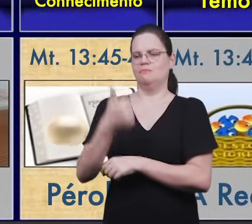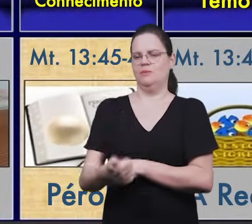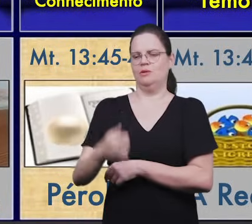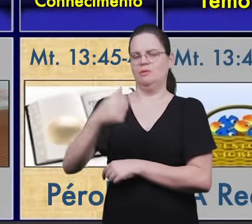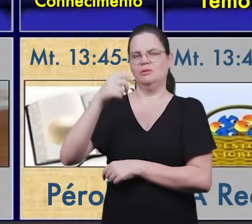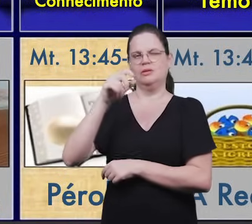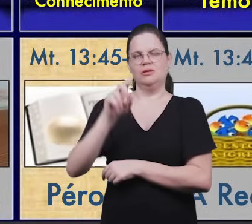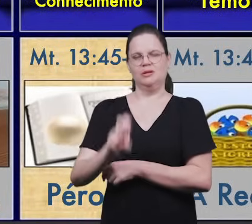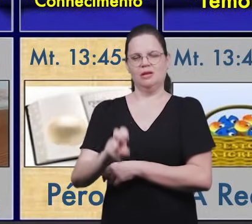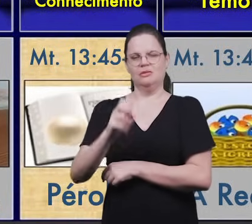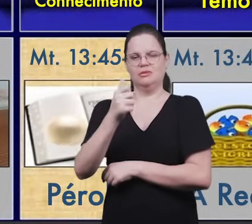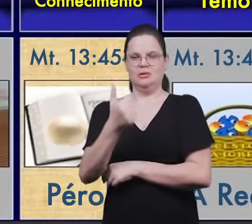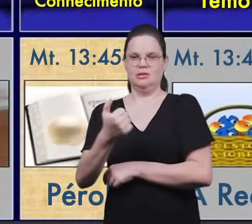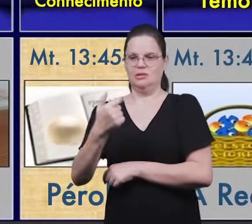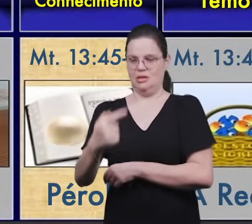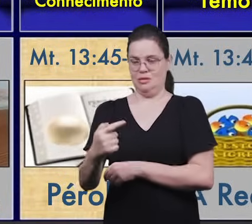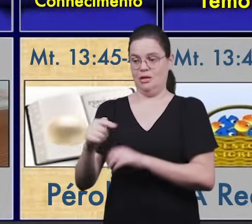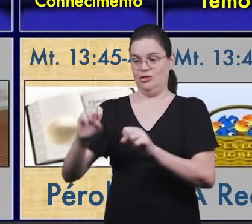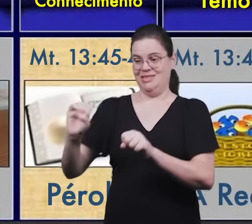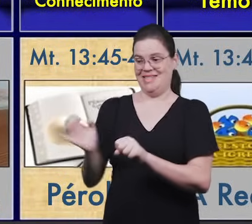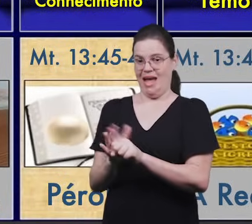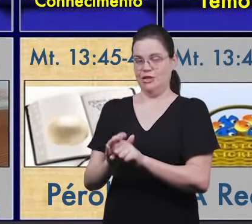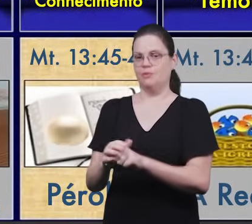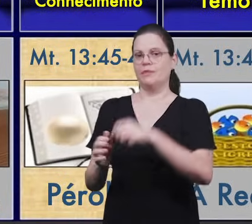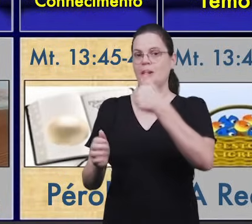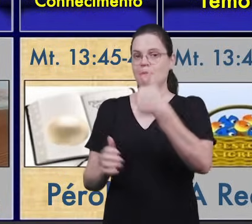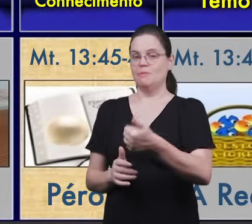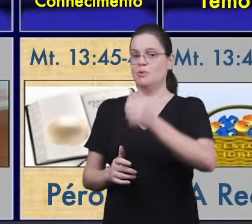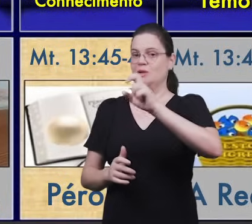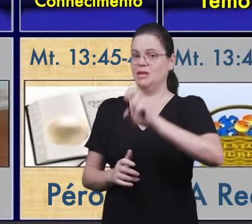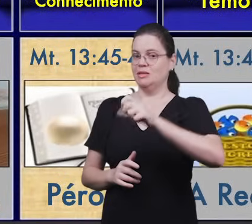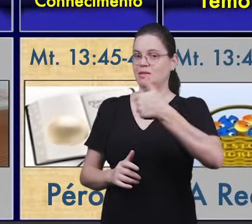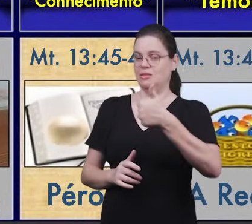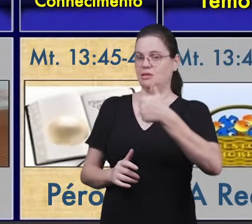de 1517 a